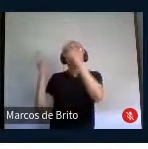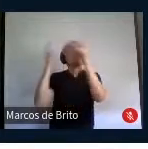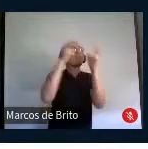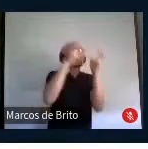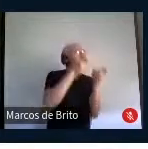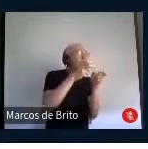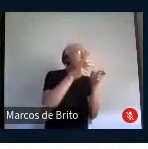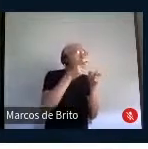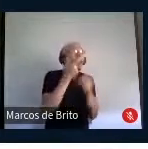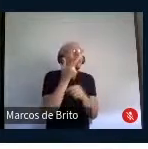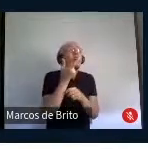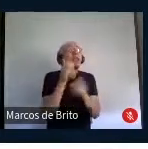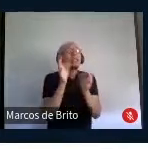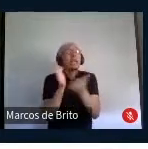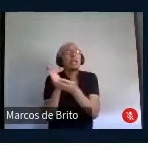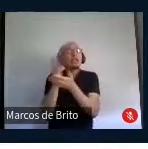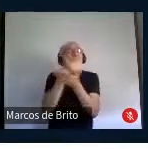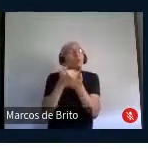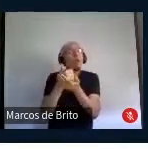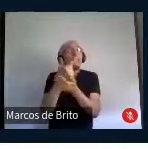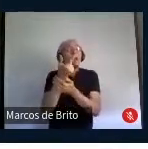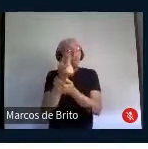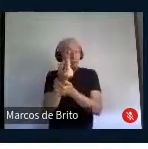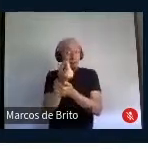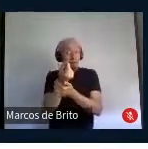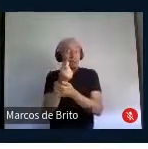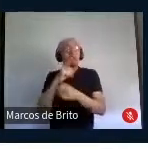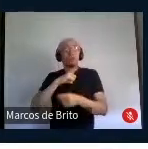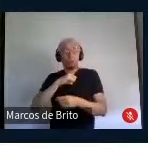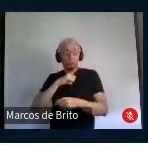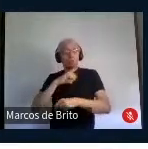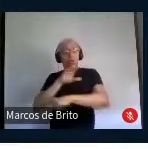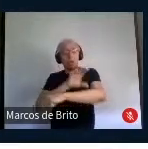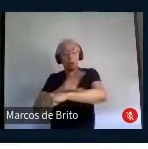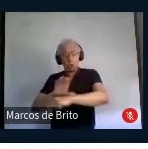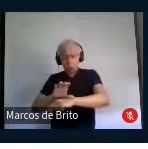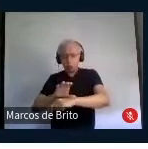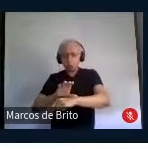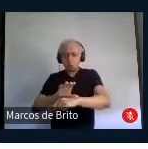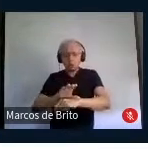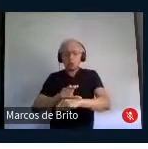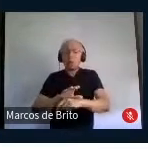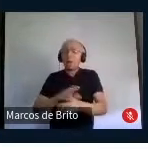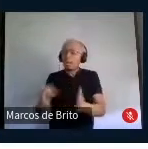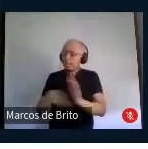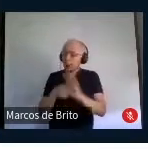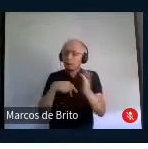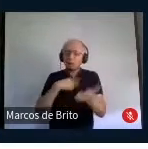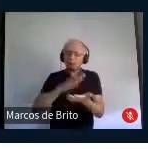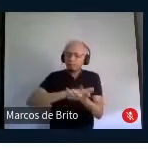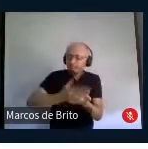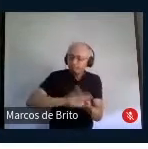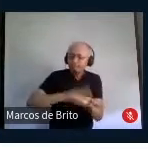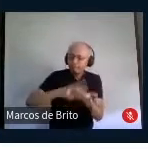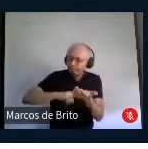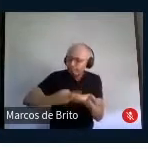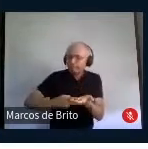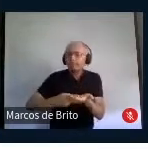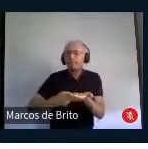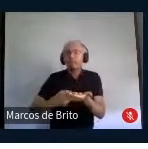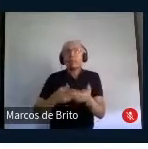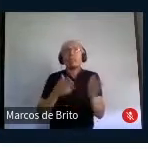20 ofertaram ou ofertam cursos de formação continuada para tradutores e intérpretes no período